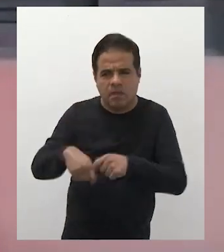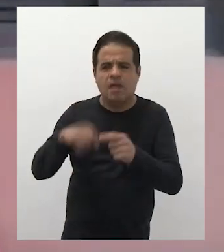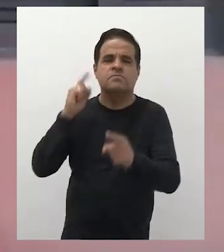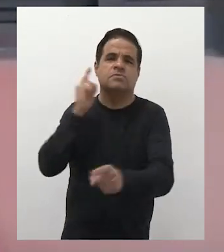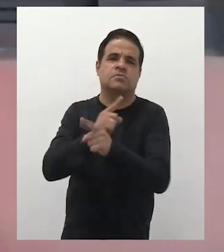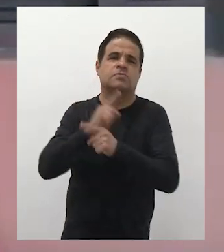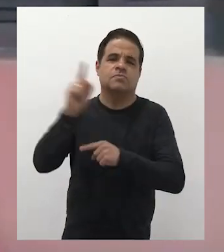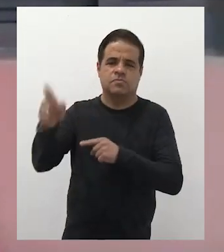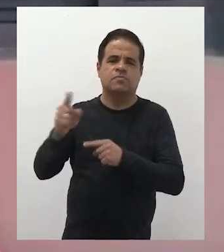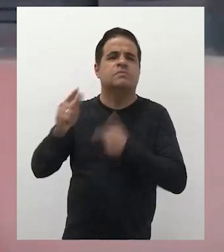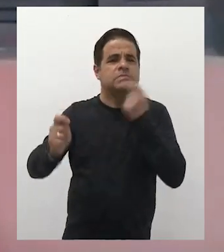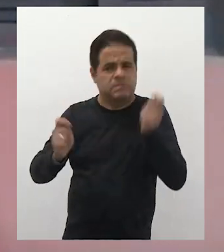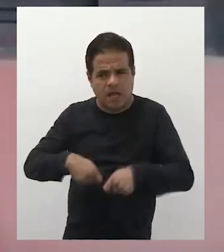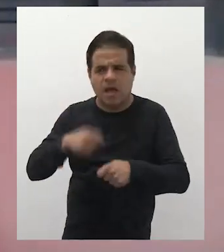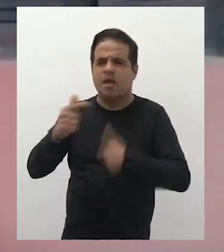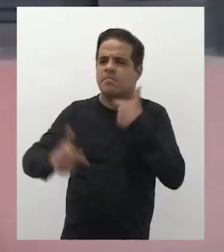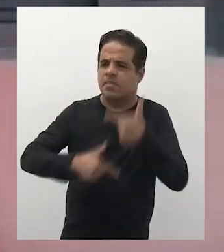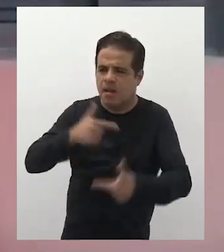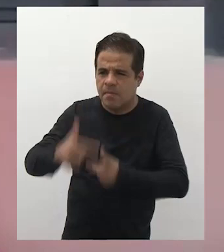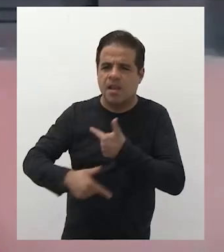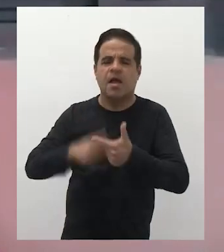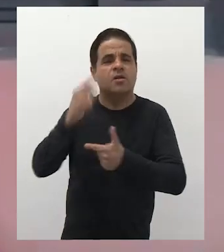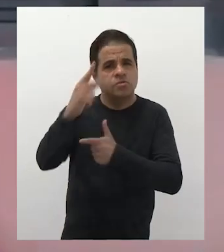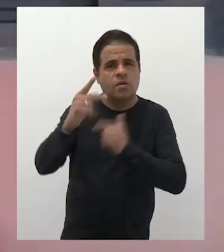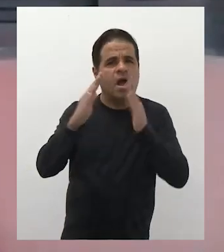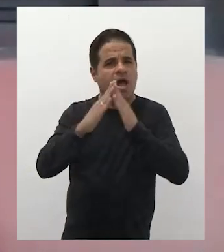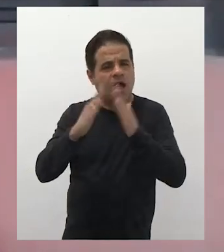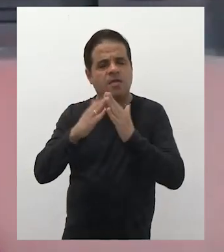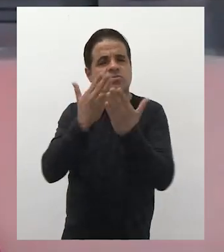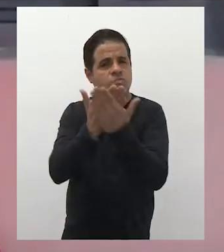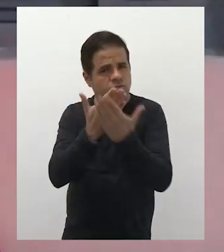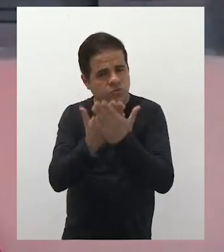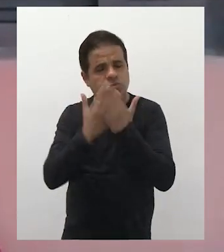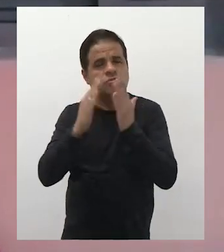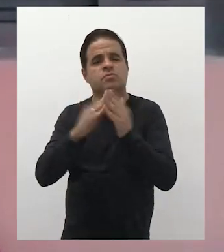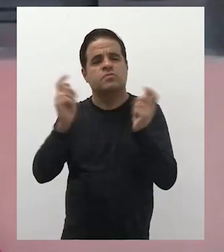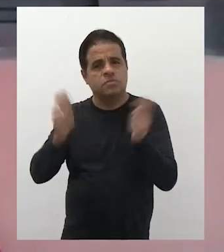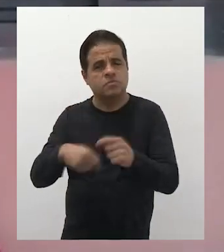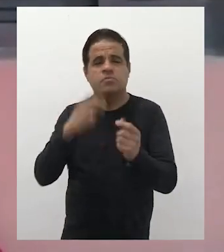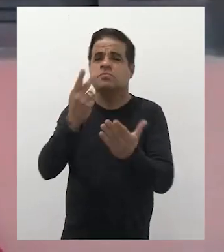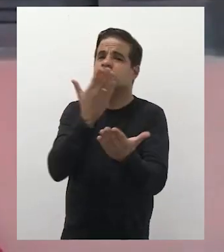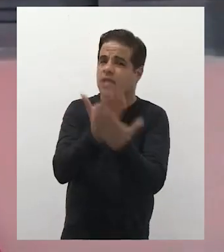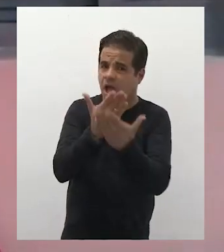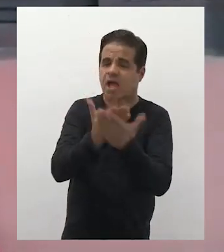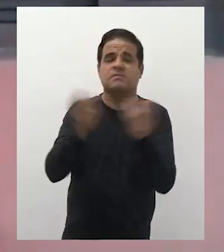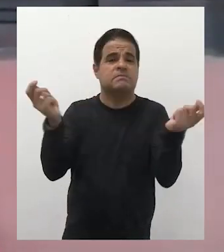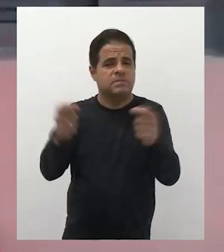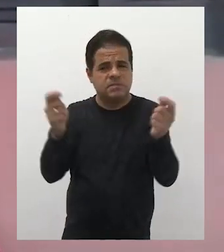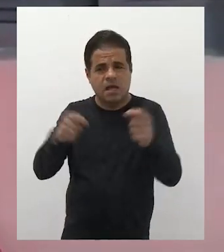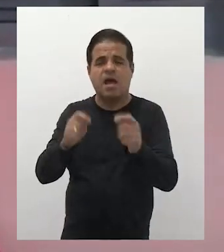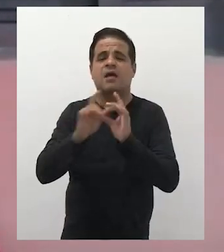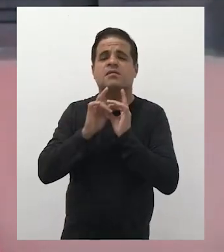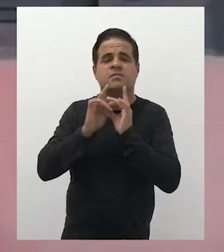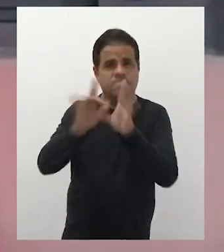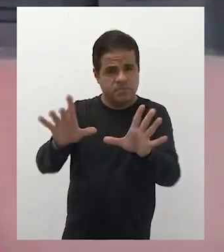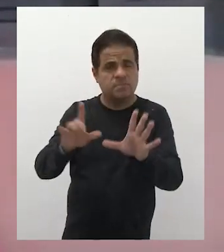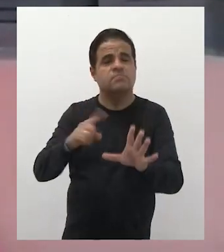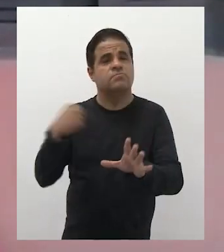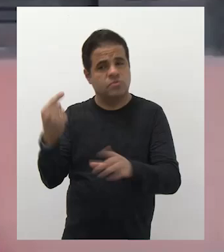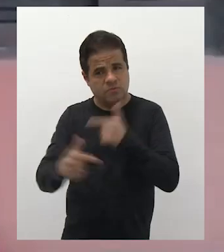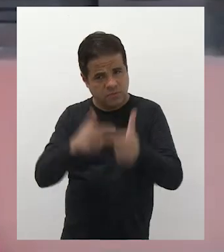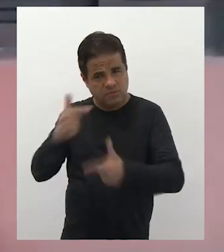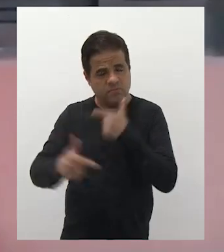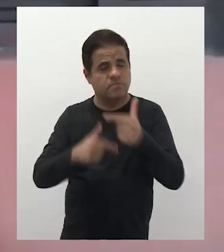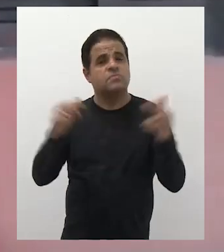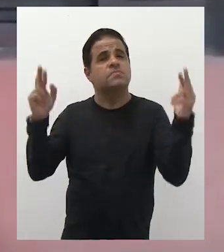material, e você pode trabalhar na sua escola, você pode trabalhar na sua aula, com esses links que eles estão liberados para o nosso trabalho aqui na